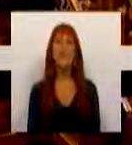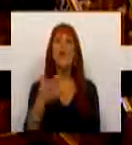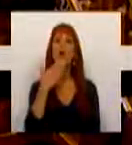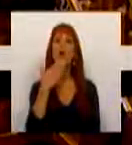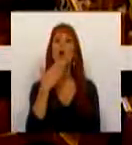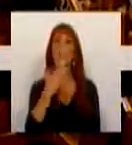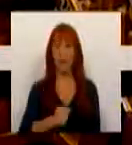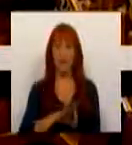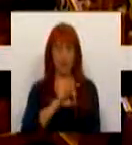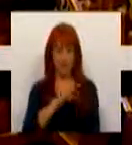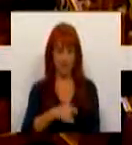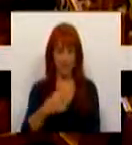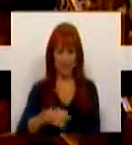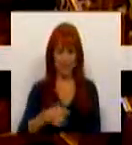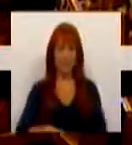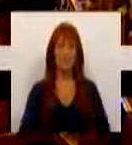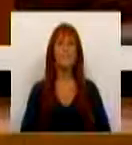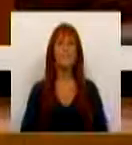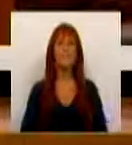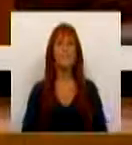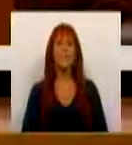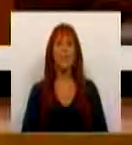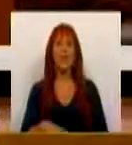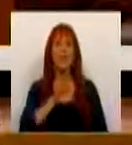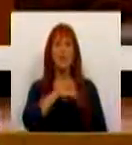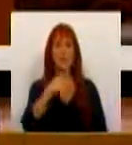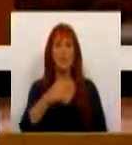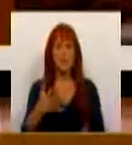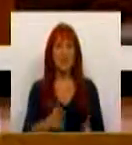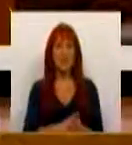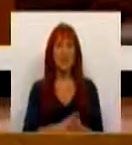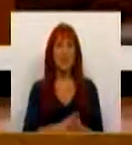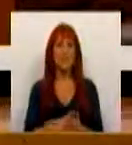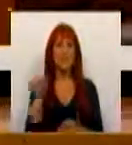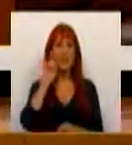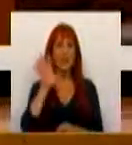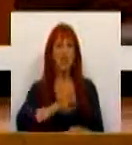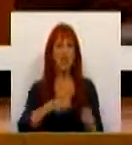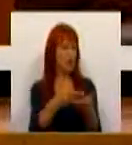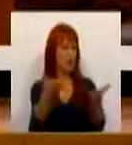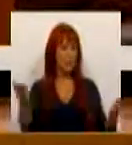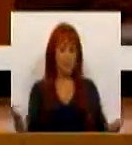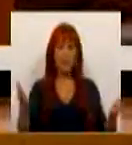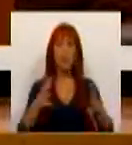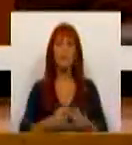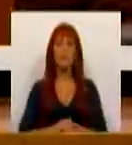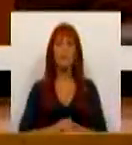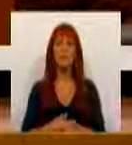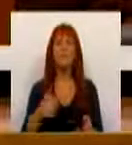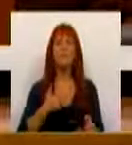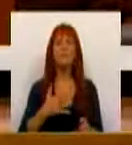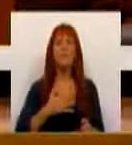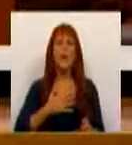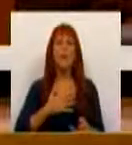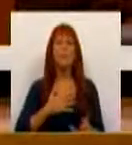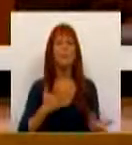Muito obrigado, Sr. Presidente. Sr. Presidente, senhoras e senhores deputados, gostava